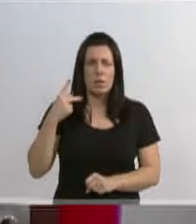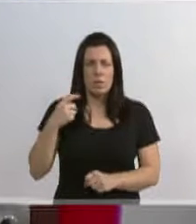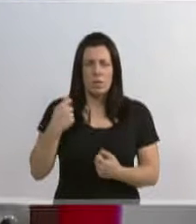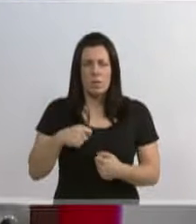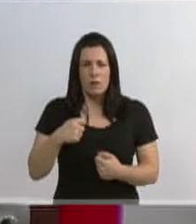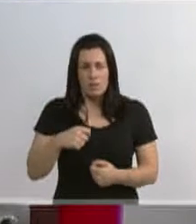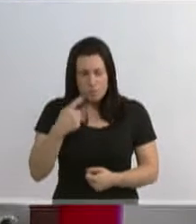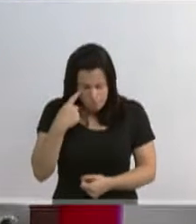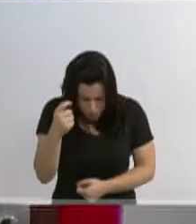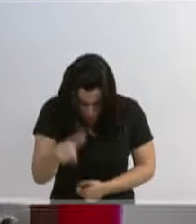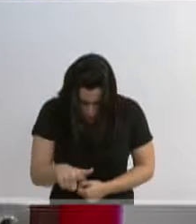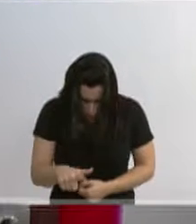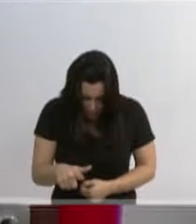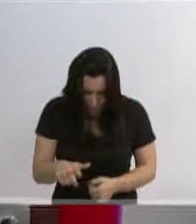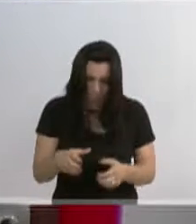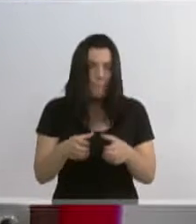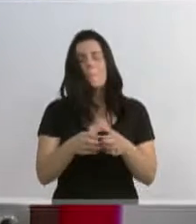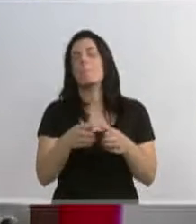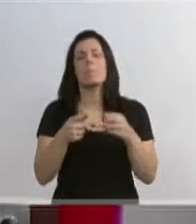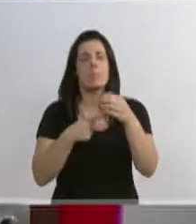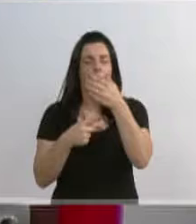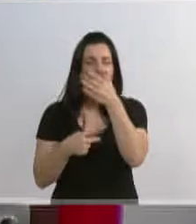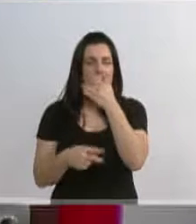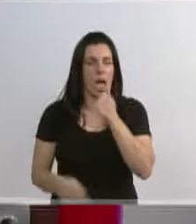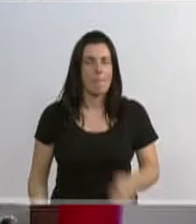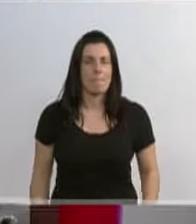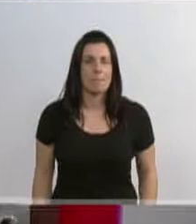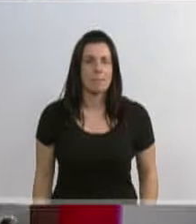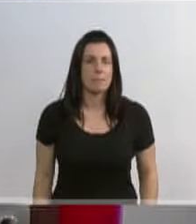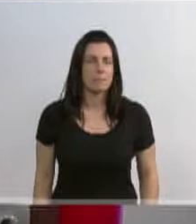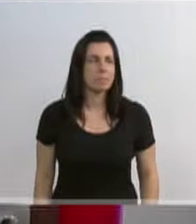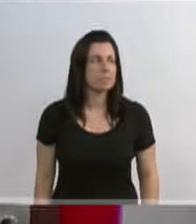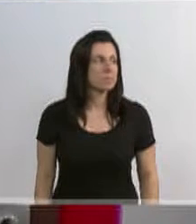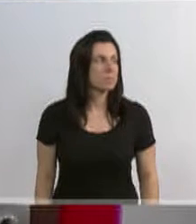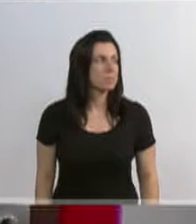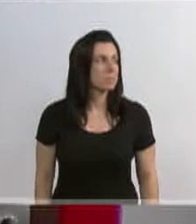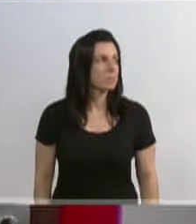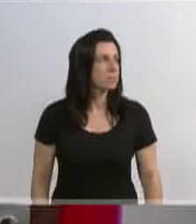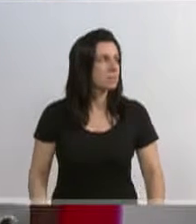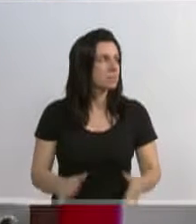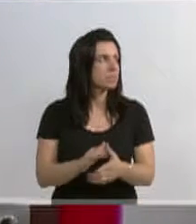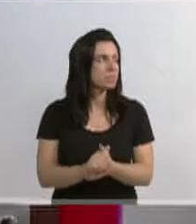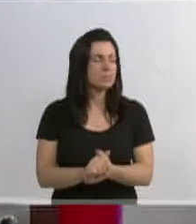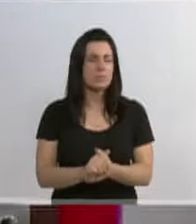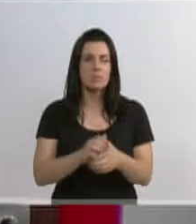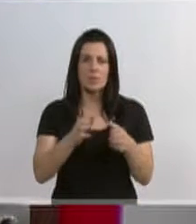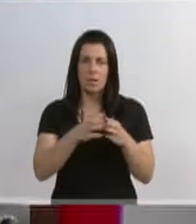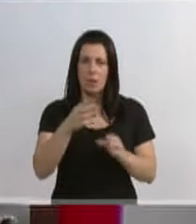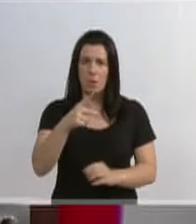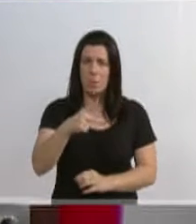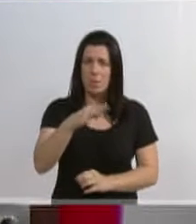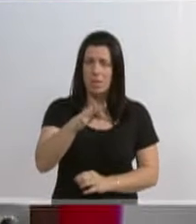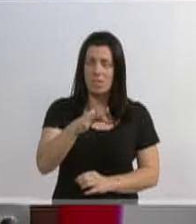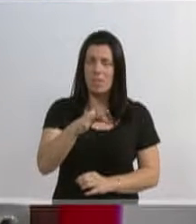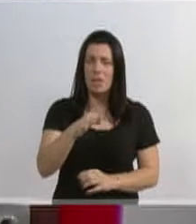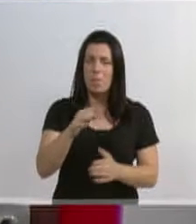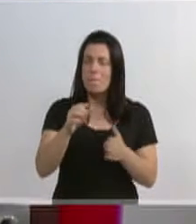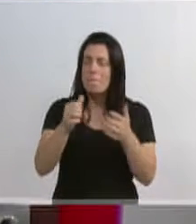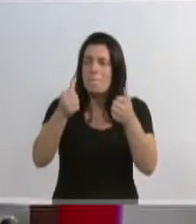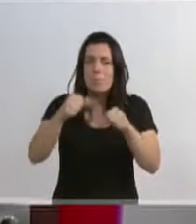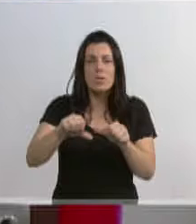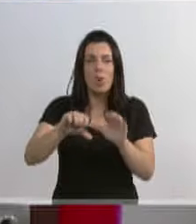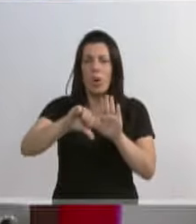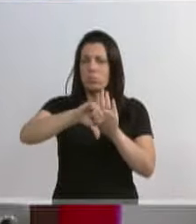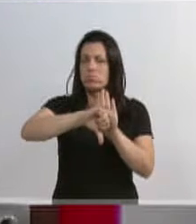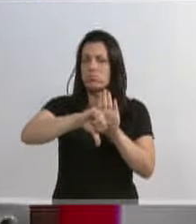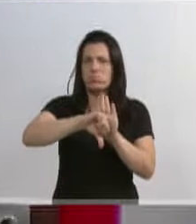revisto? Ao seu partido, por exemplo, que se protagoniza nos maiores escândalos de corrupção do mundo, o